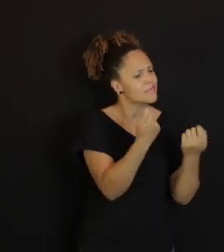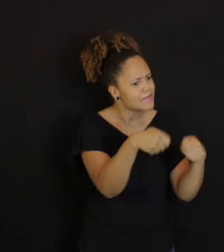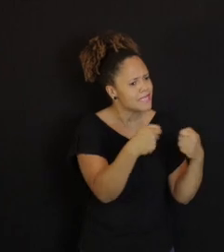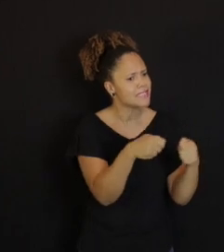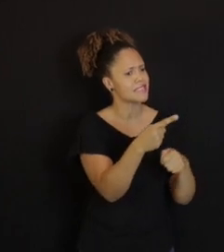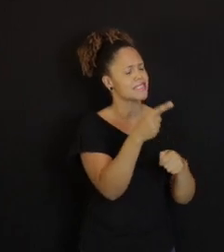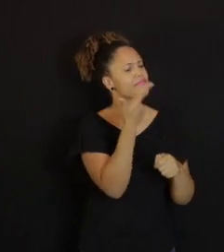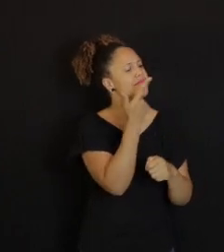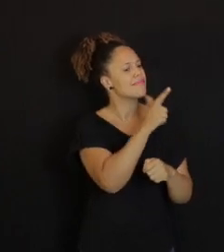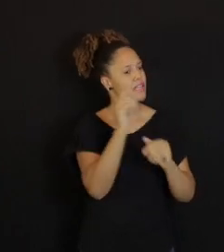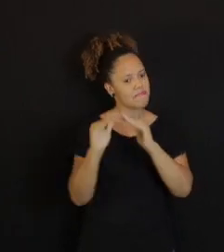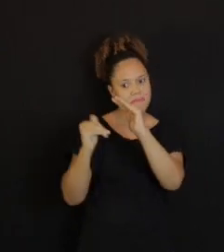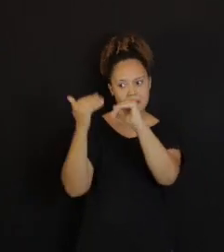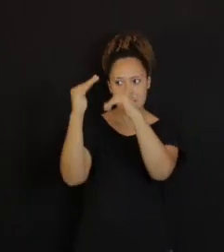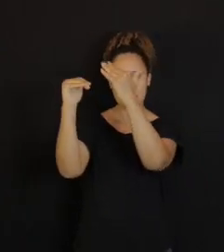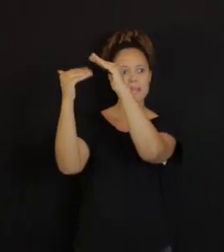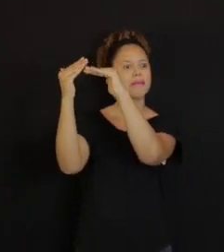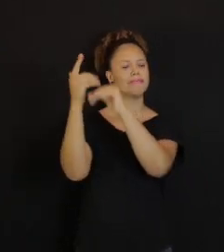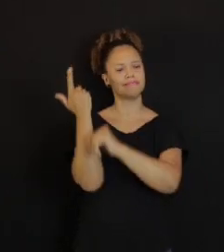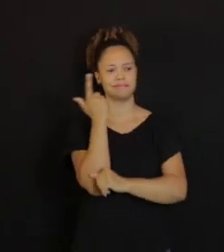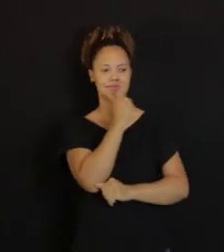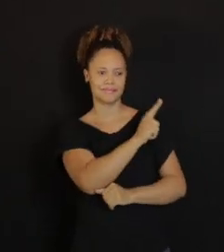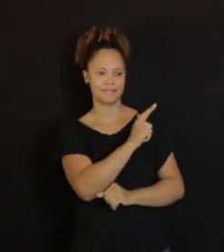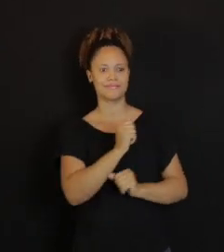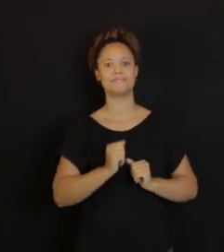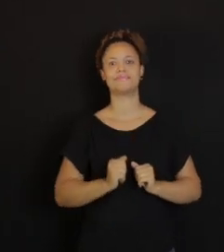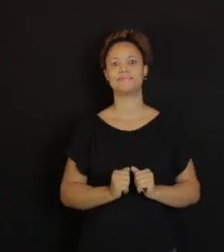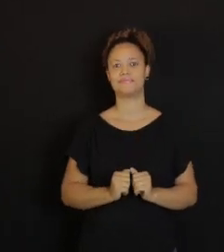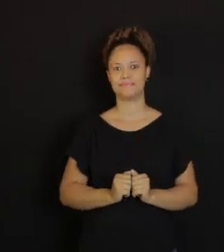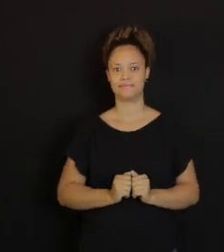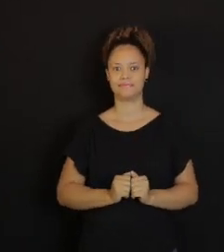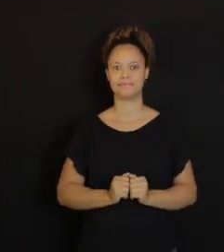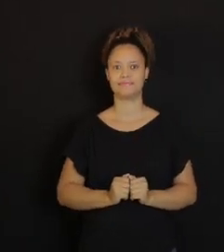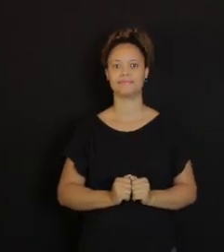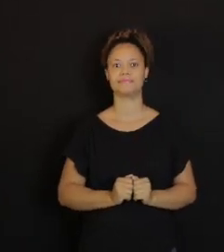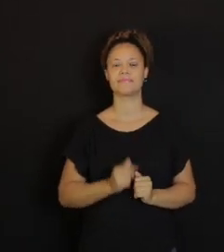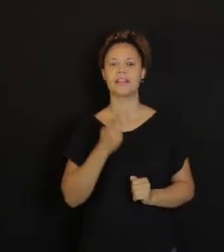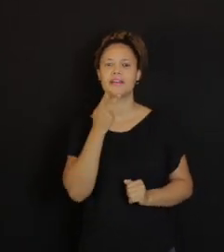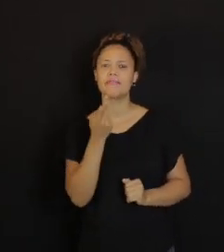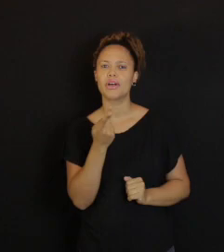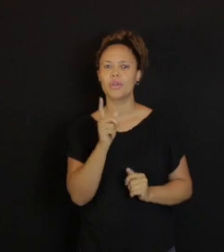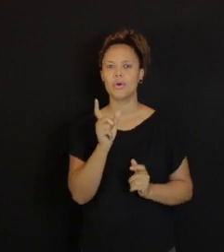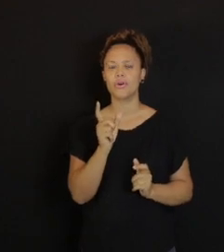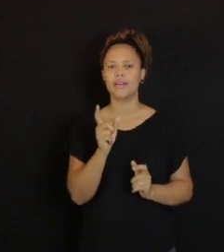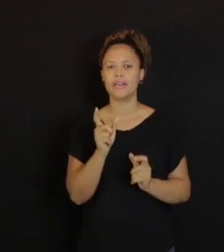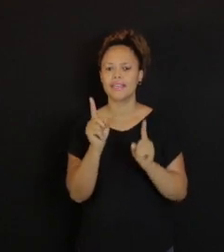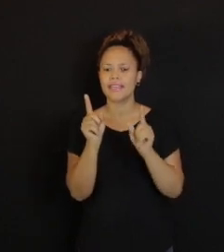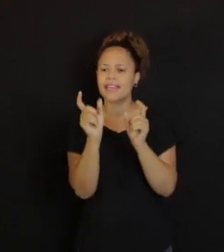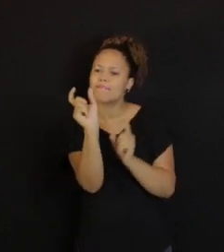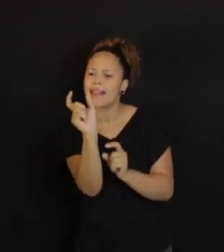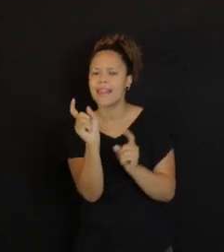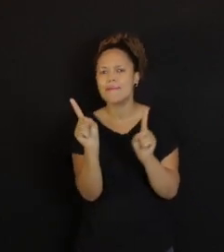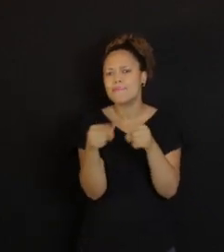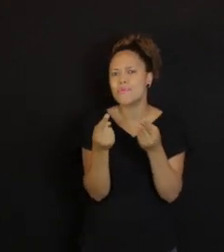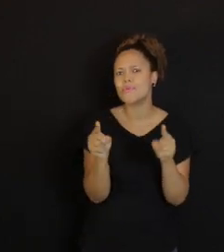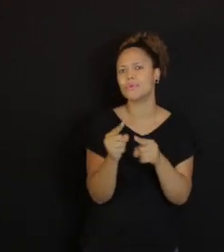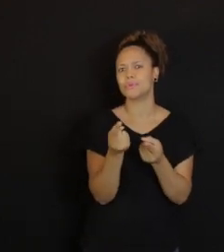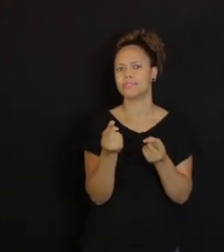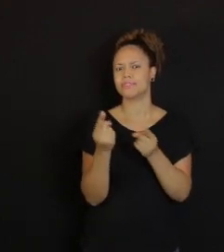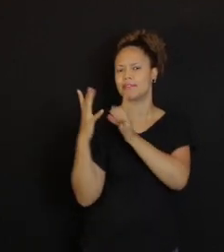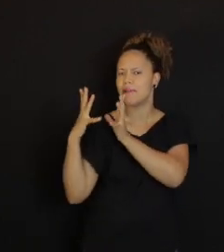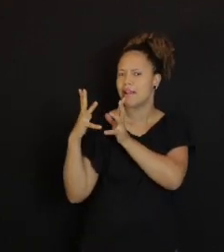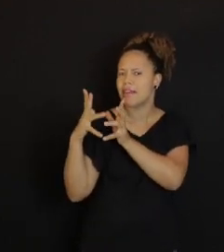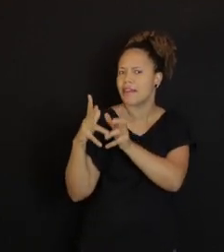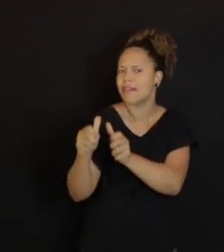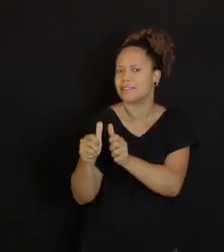vai estudar muito melhor do que você tocando erudito, né? É que a síncope do negro, a colcheia do negro, ela é uma colcheia